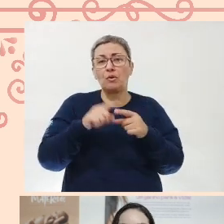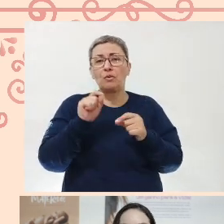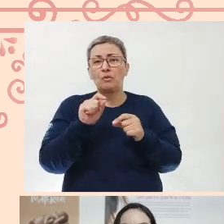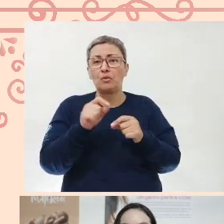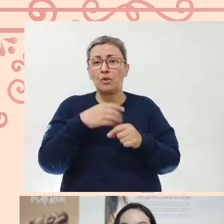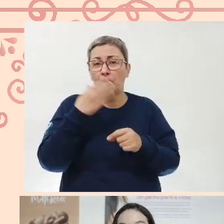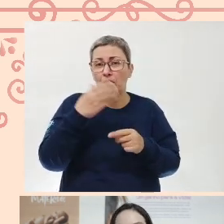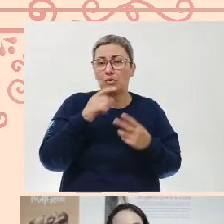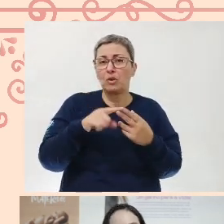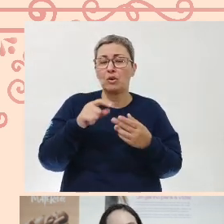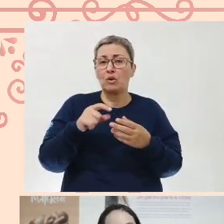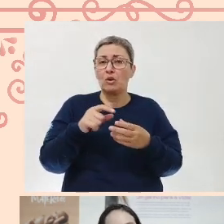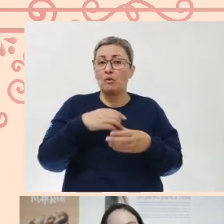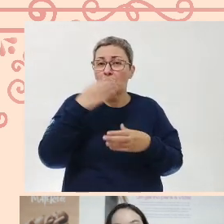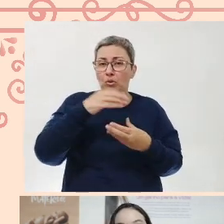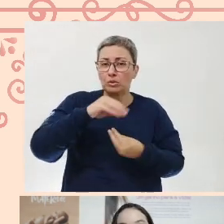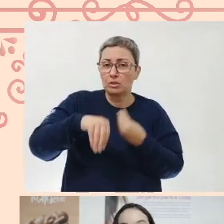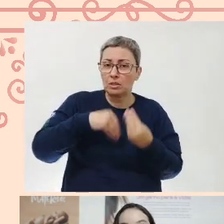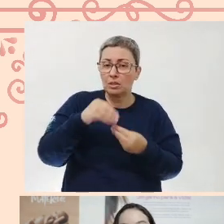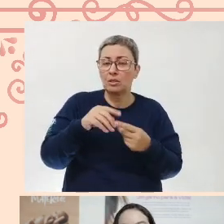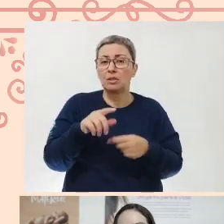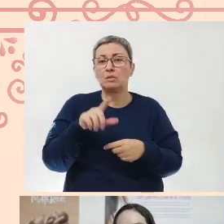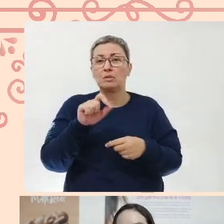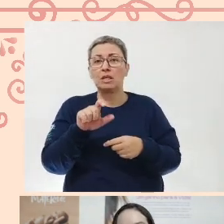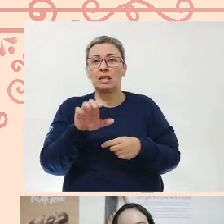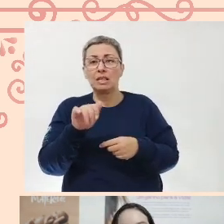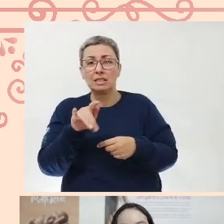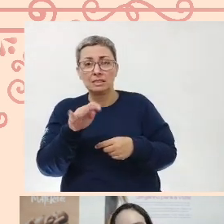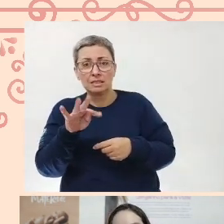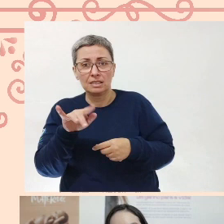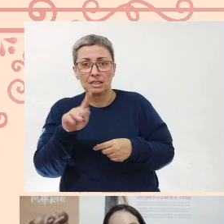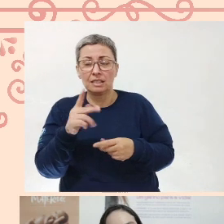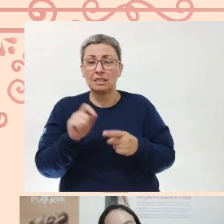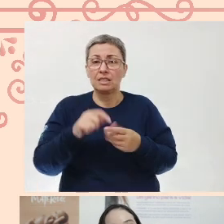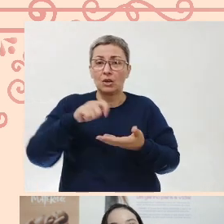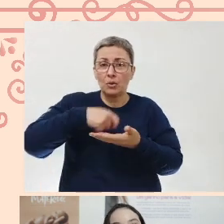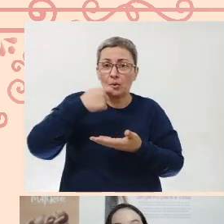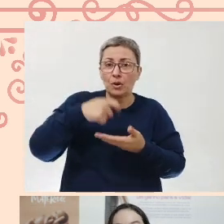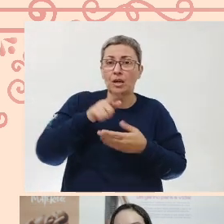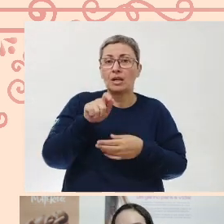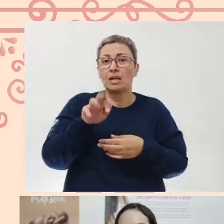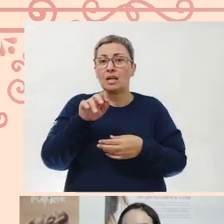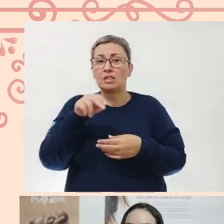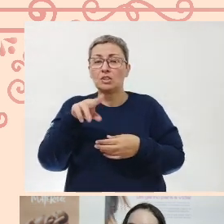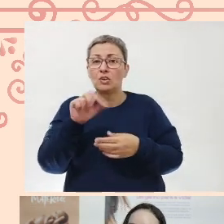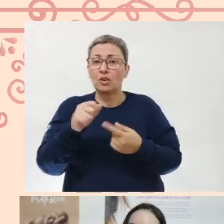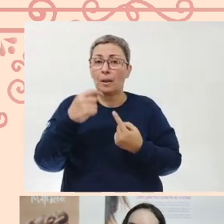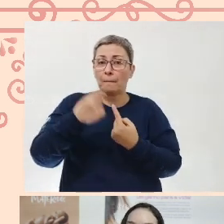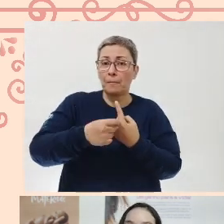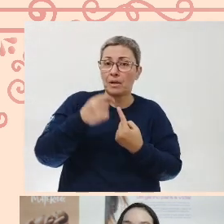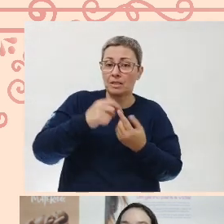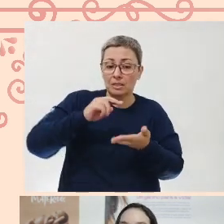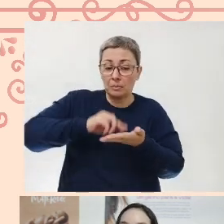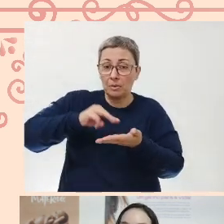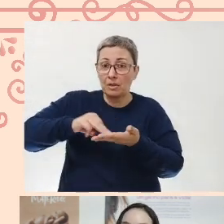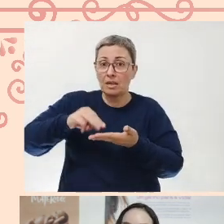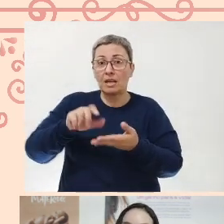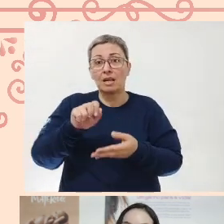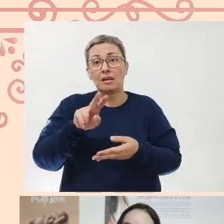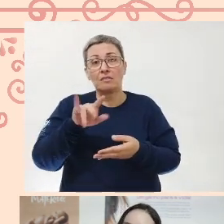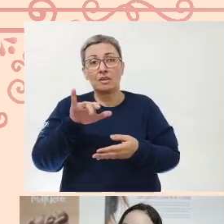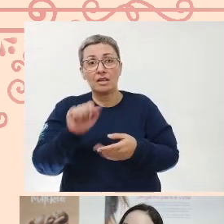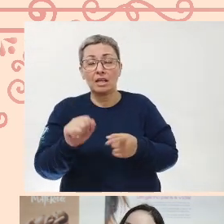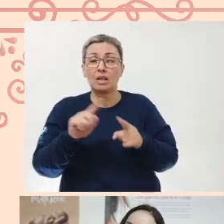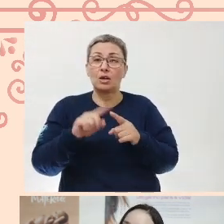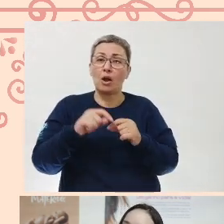com uma fruta, uma salada de frutas, grãos, castanhas, um iogurte com granola, uma bananinha amassada